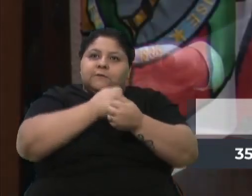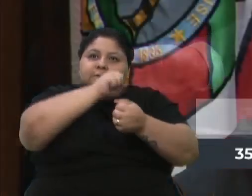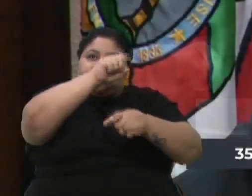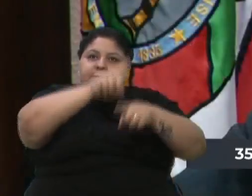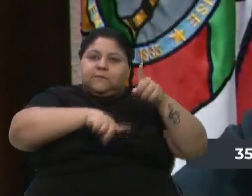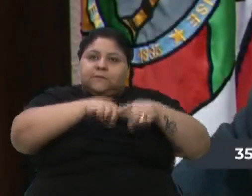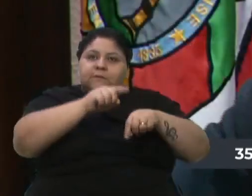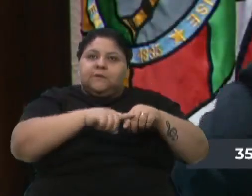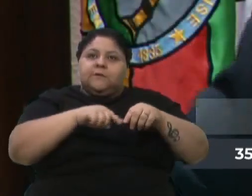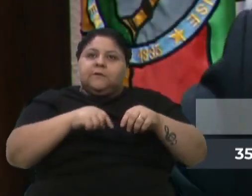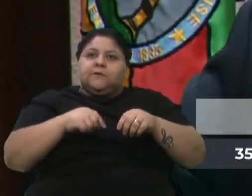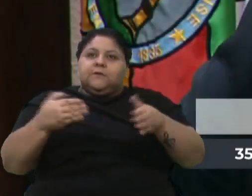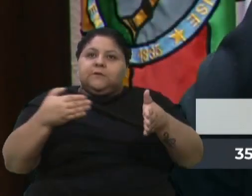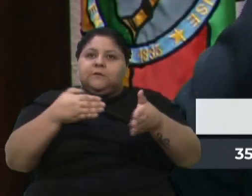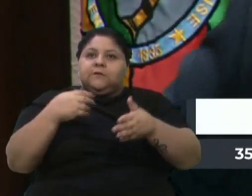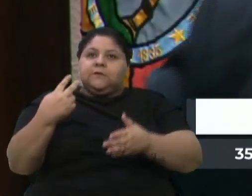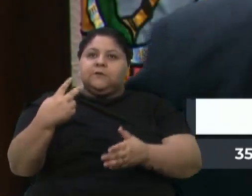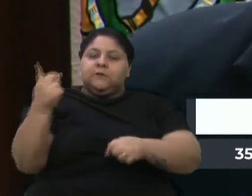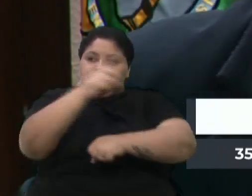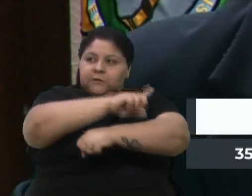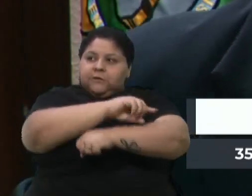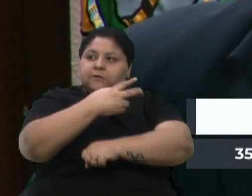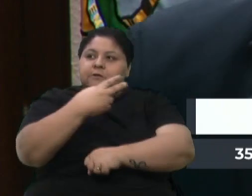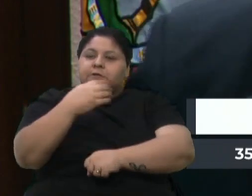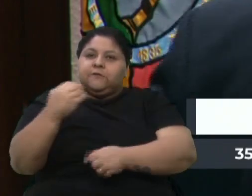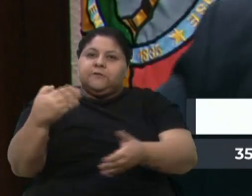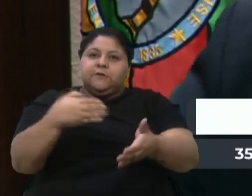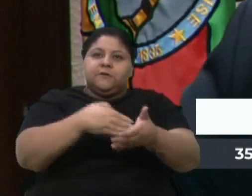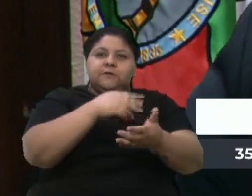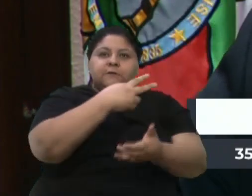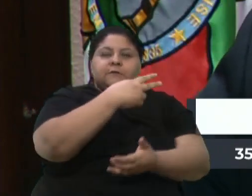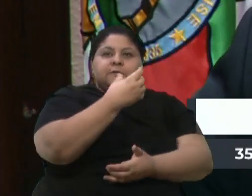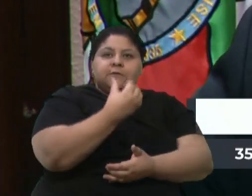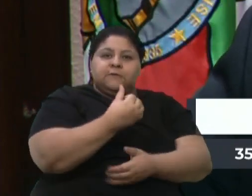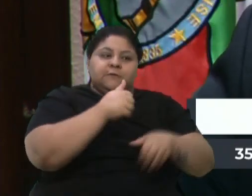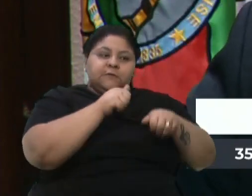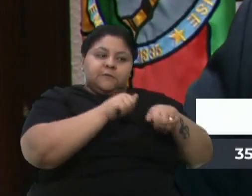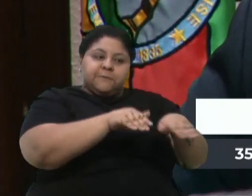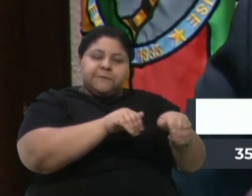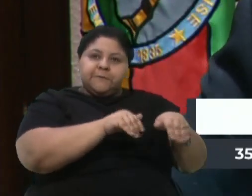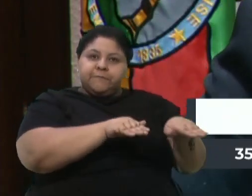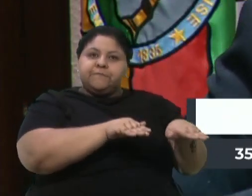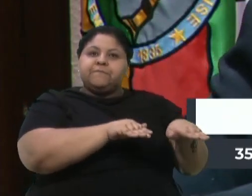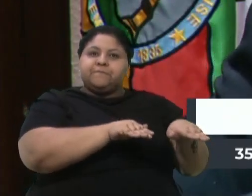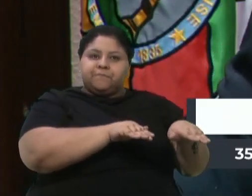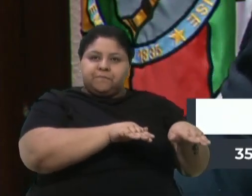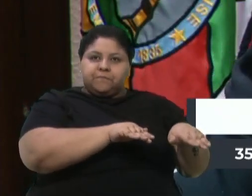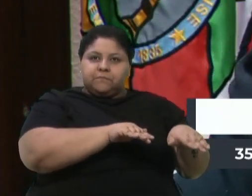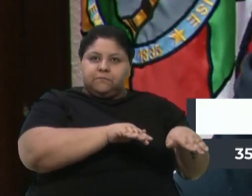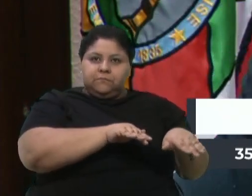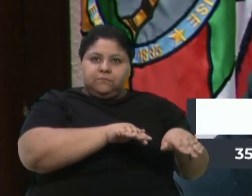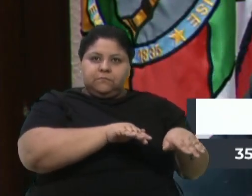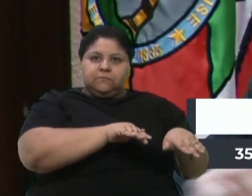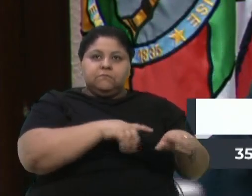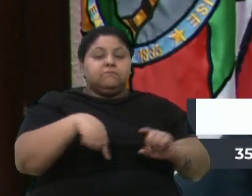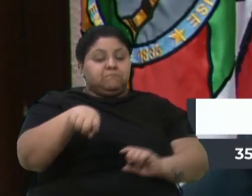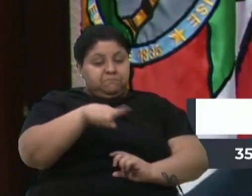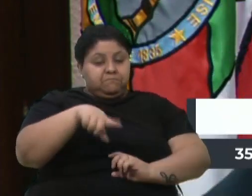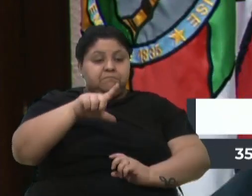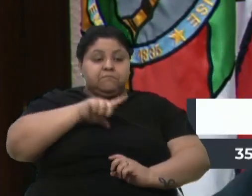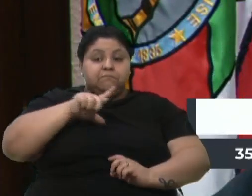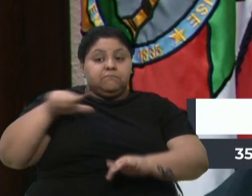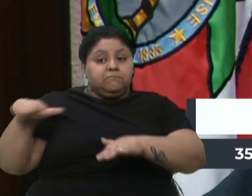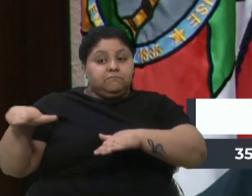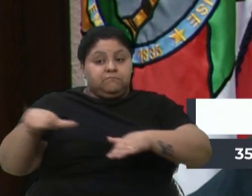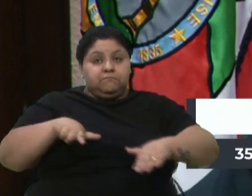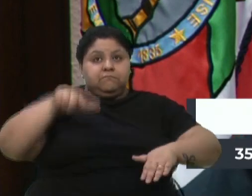dia 20 ao dia 26 de setembro. Nós teremos uma Semana